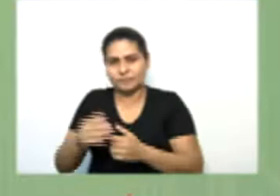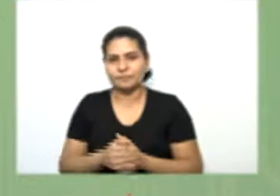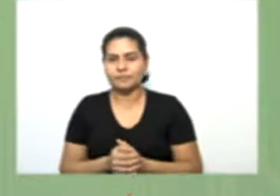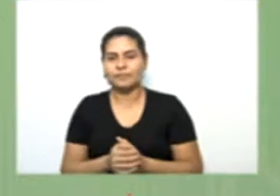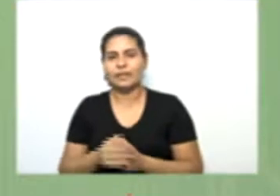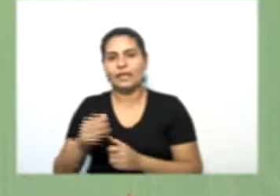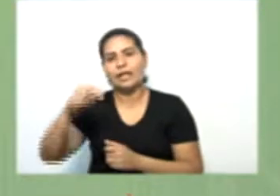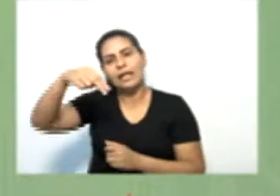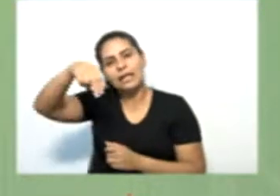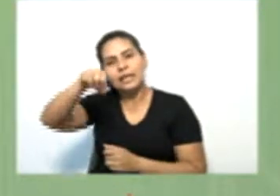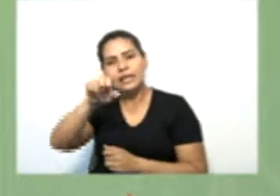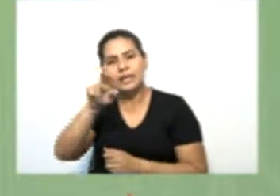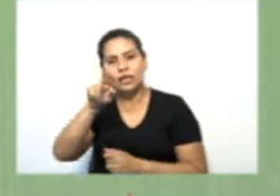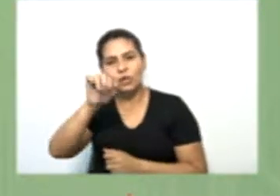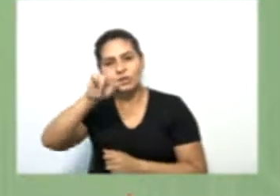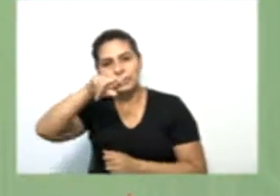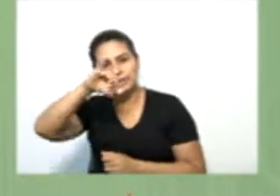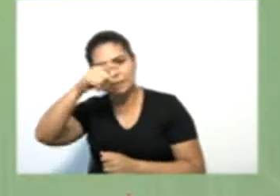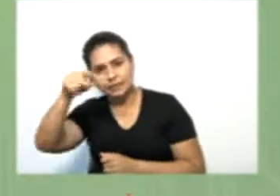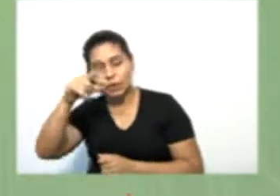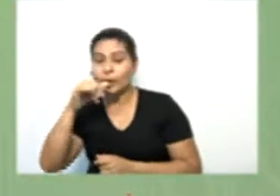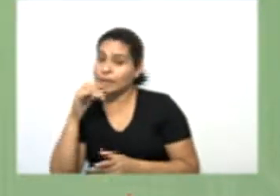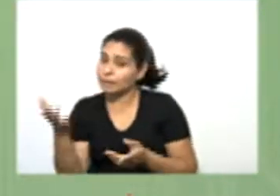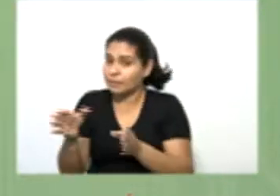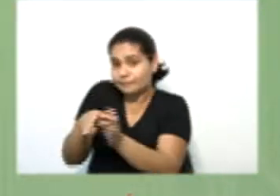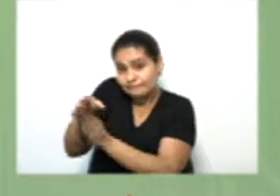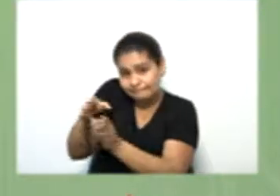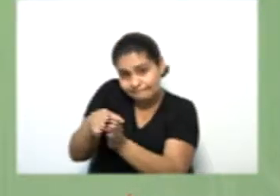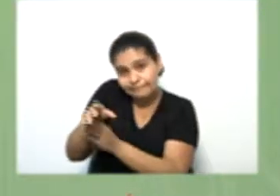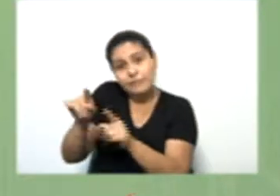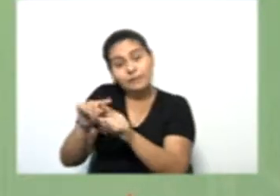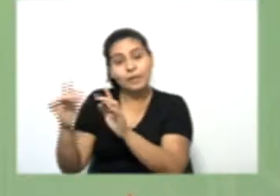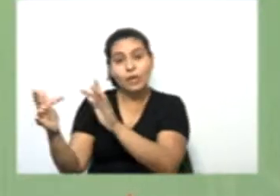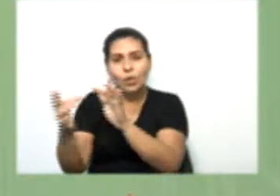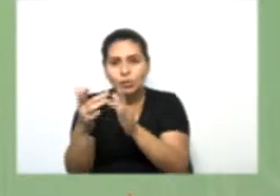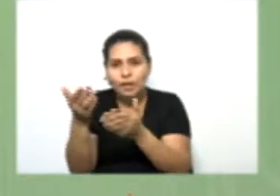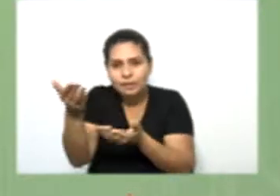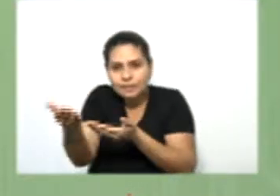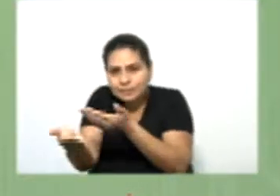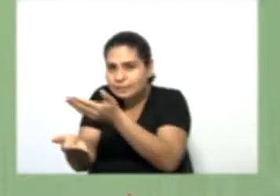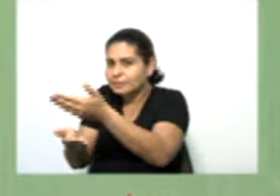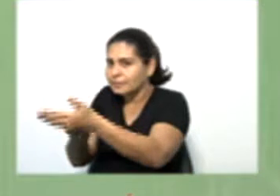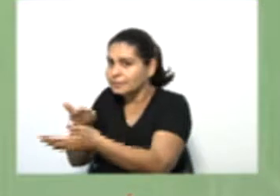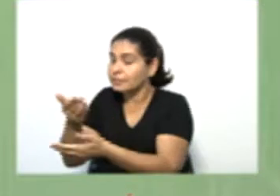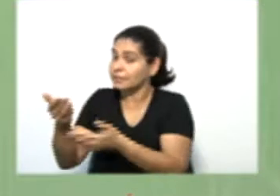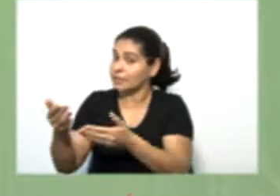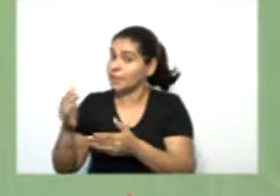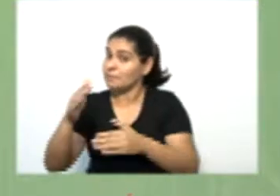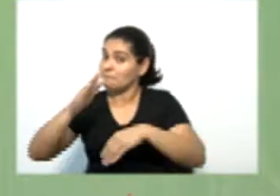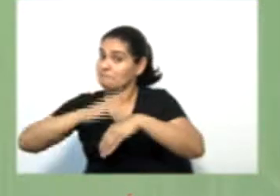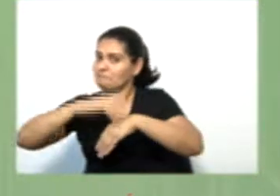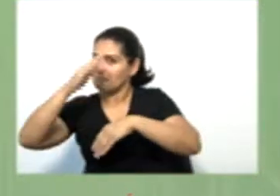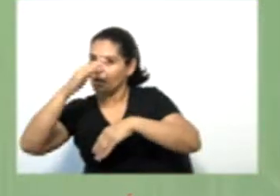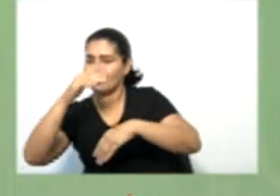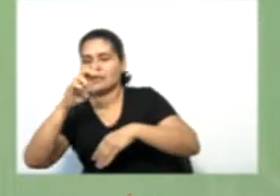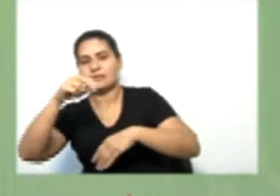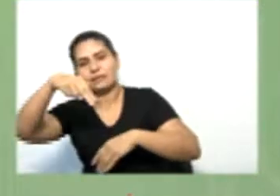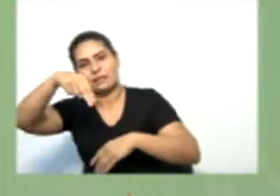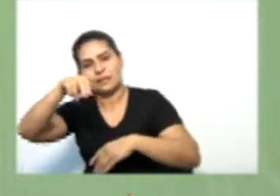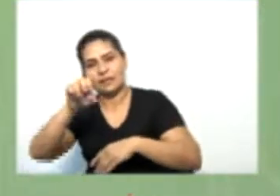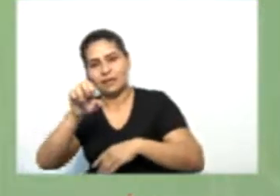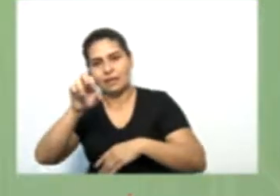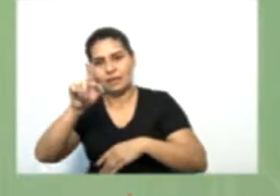a negociação, né? Mas também a conciliação e a mediação, mas mais propriamente a negociação, que é o nosso